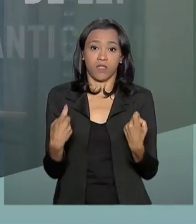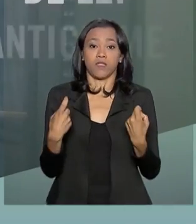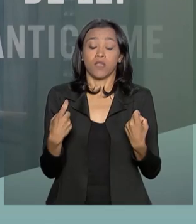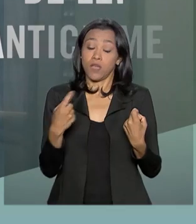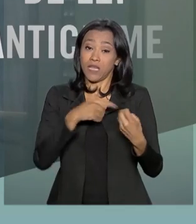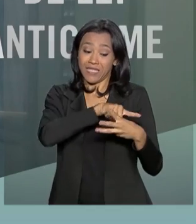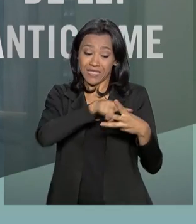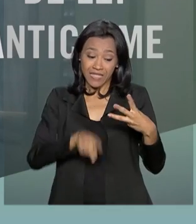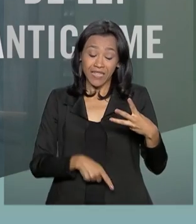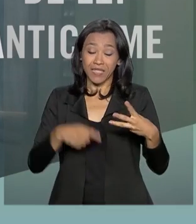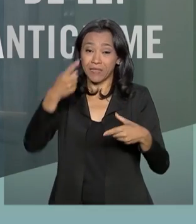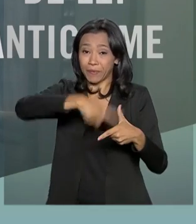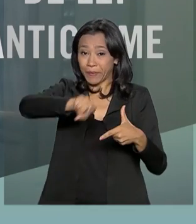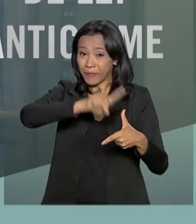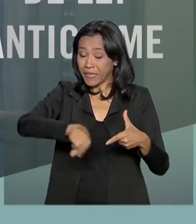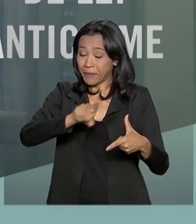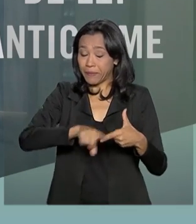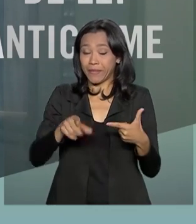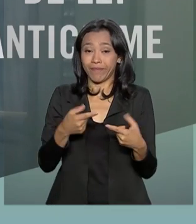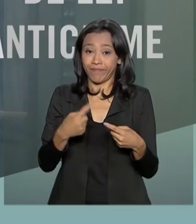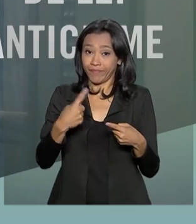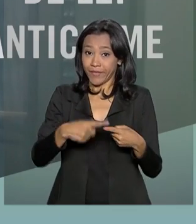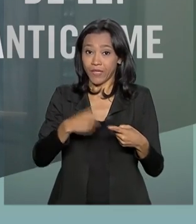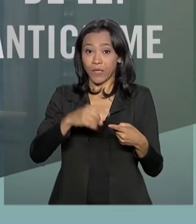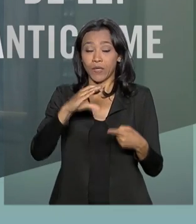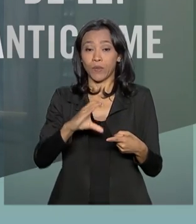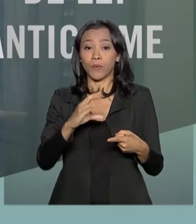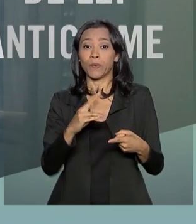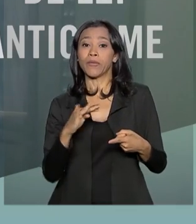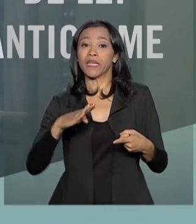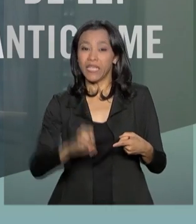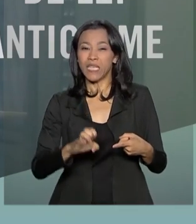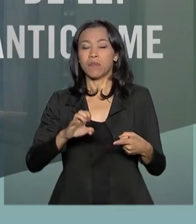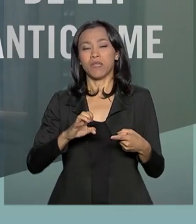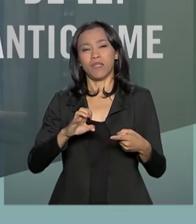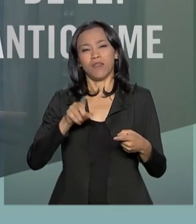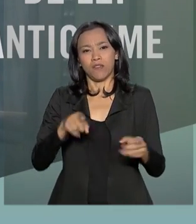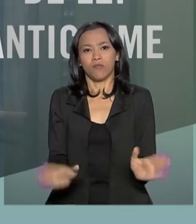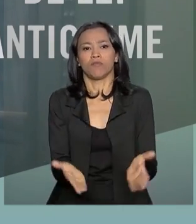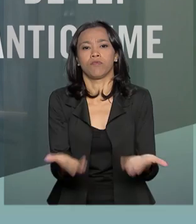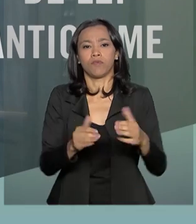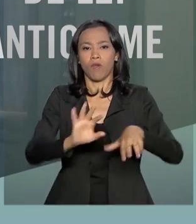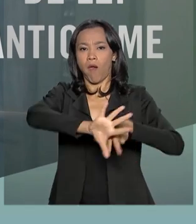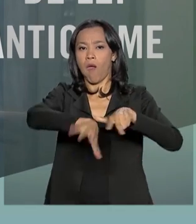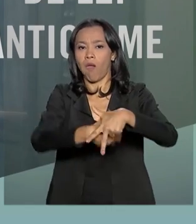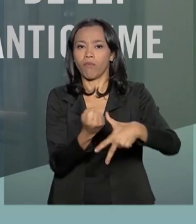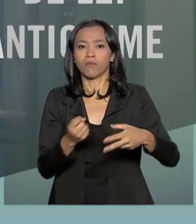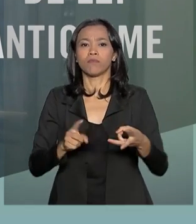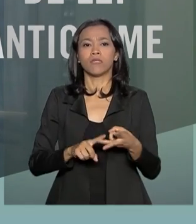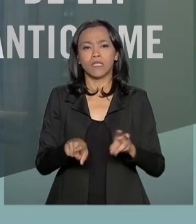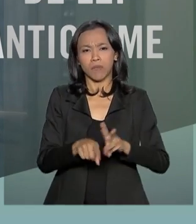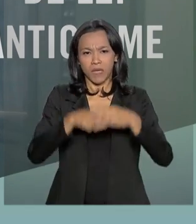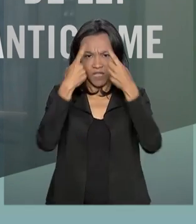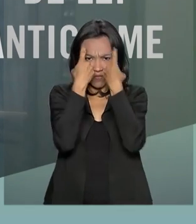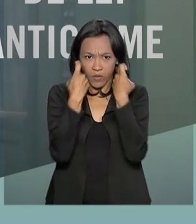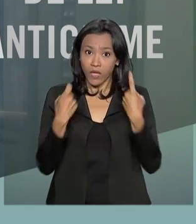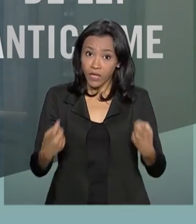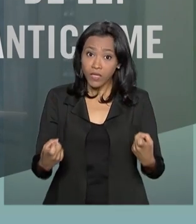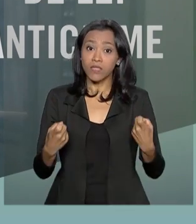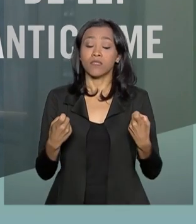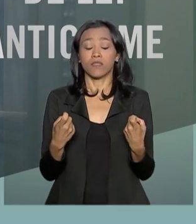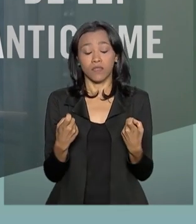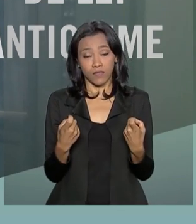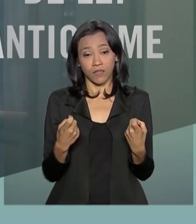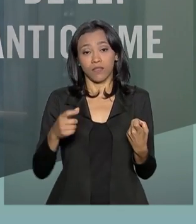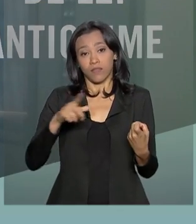problemas caminham juntos. O crime organizado alimenta a corrupção, alimenta o crime violento, boa parte dos homicídios